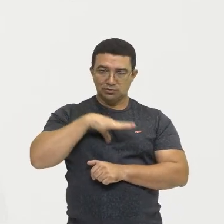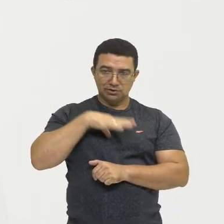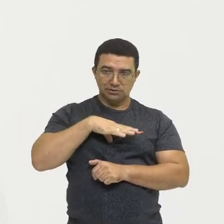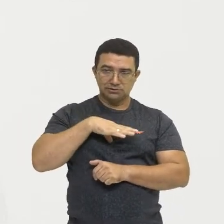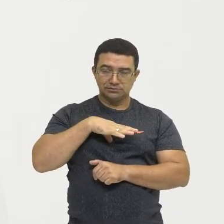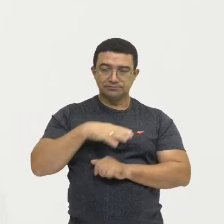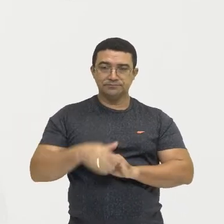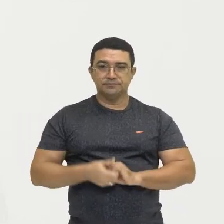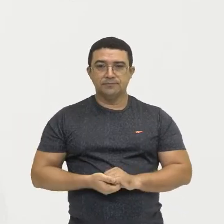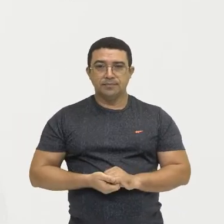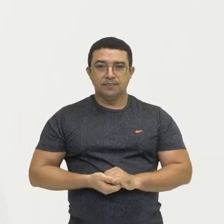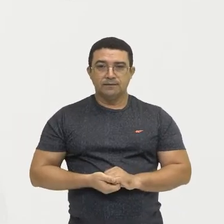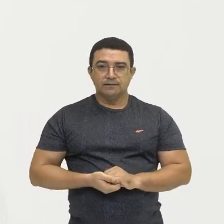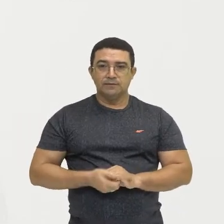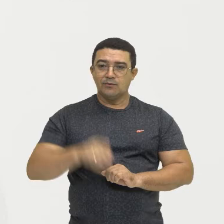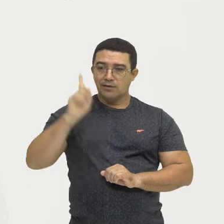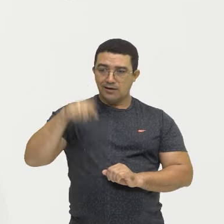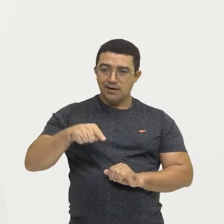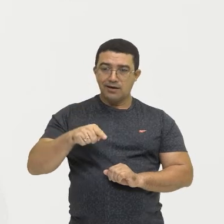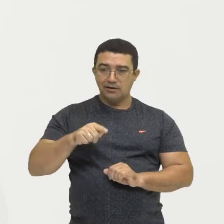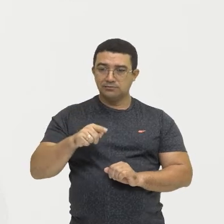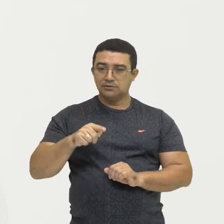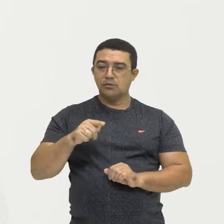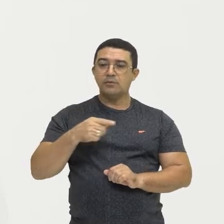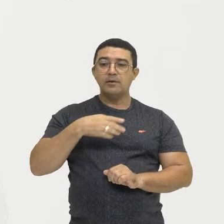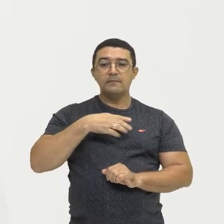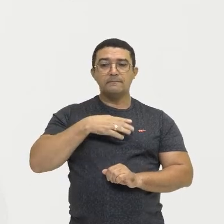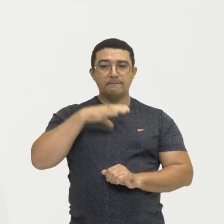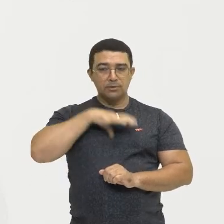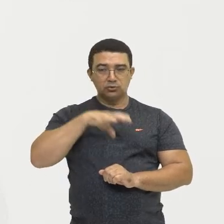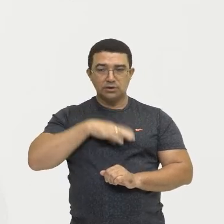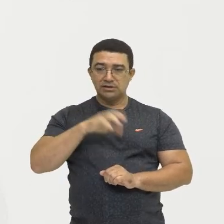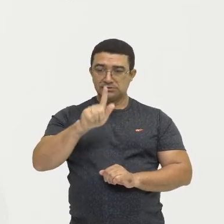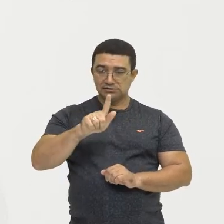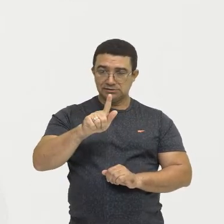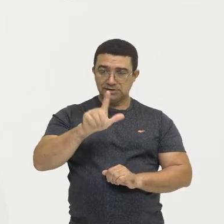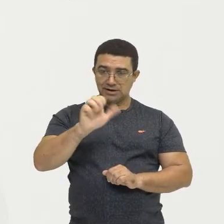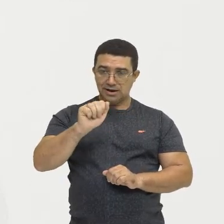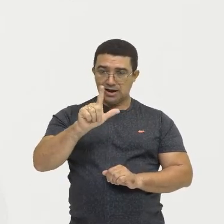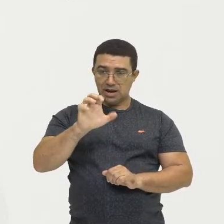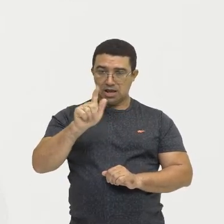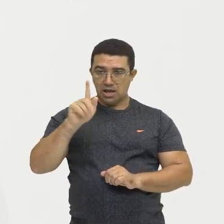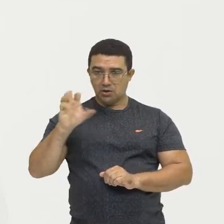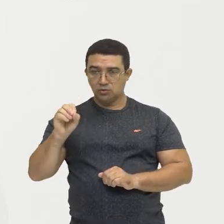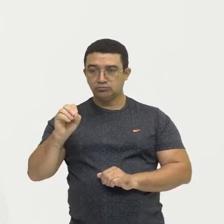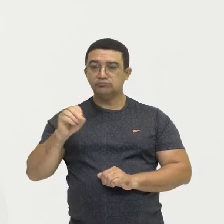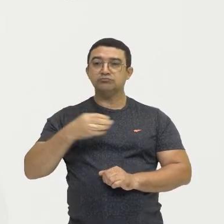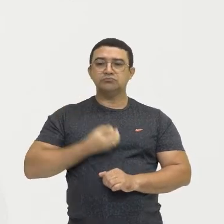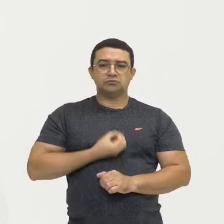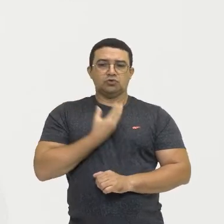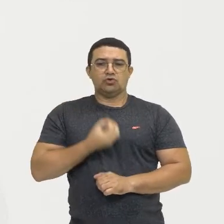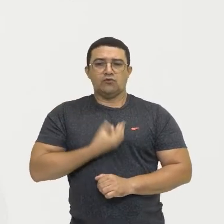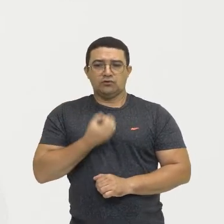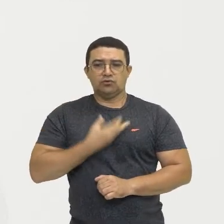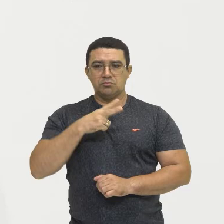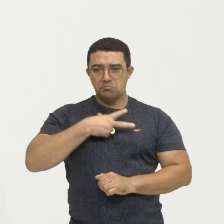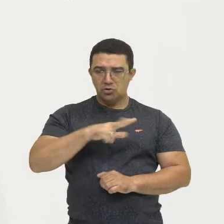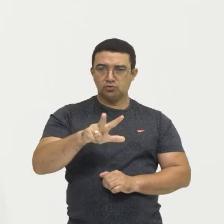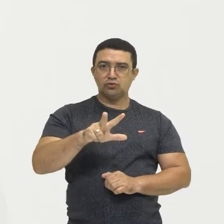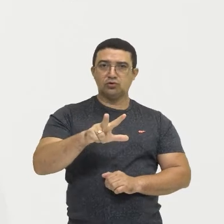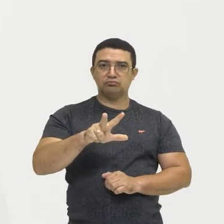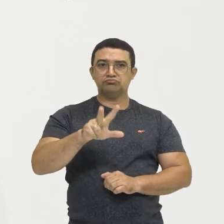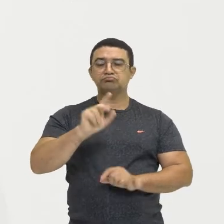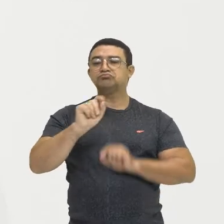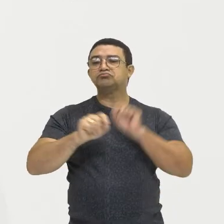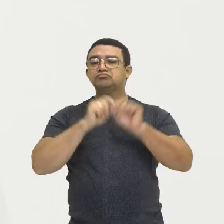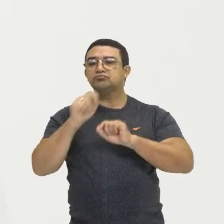como você conhece, está em galego-português. Então, o trovadorismo português teve o seu